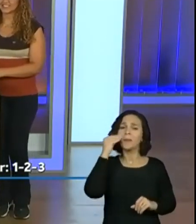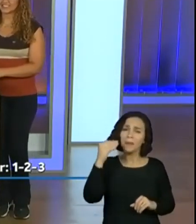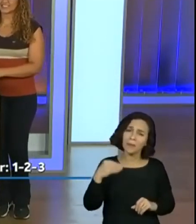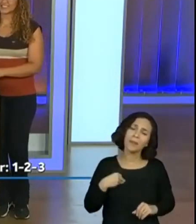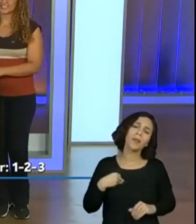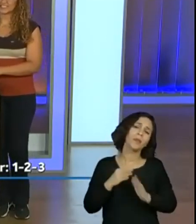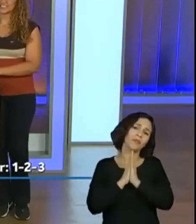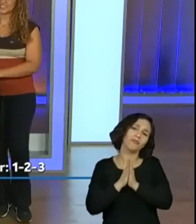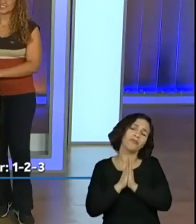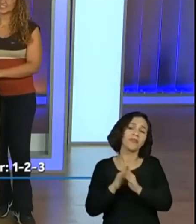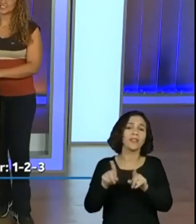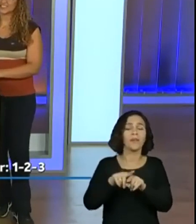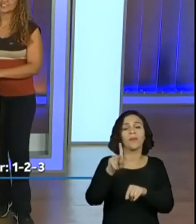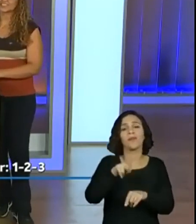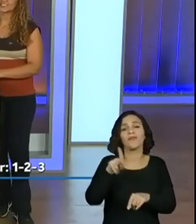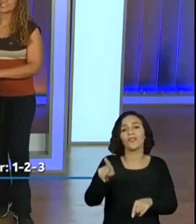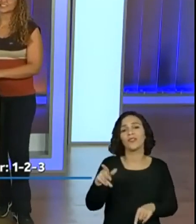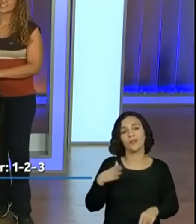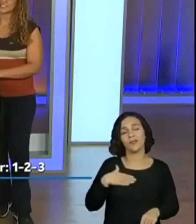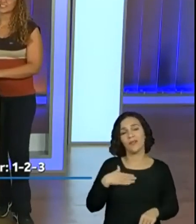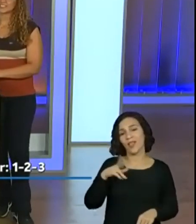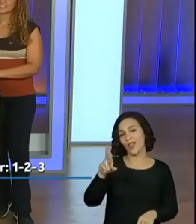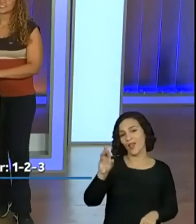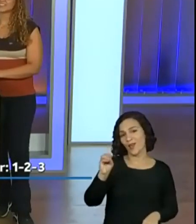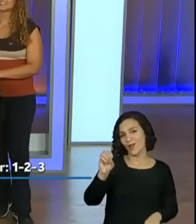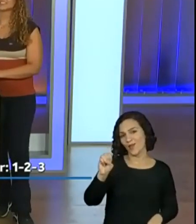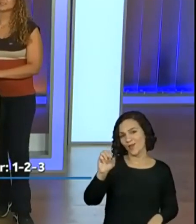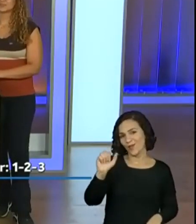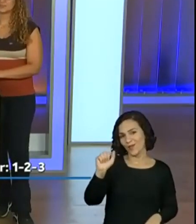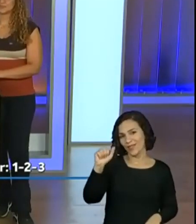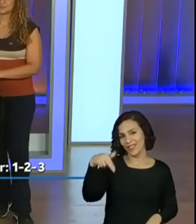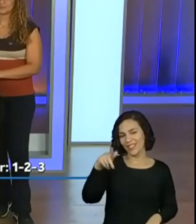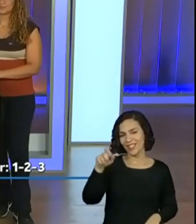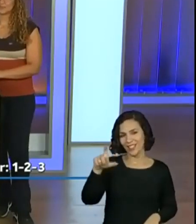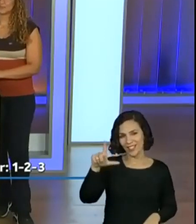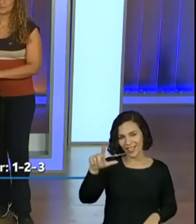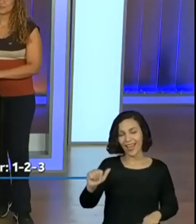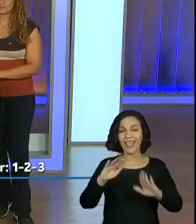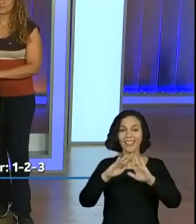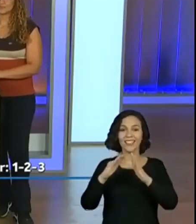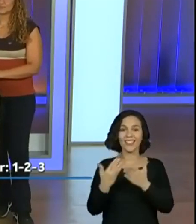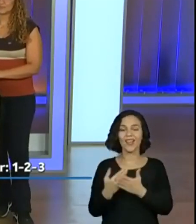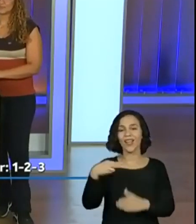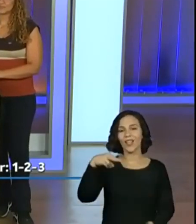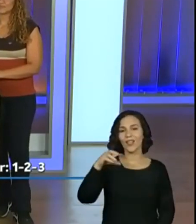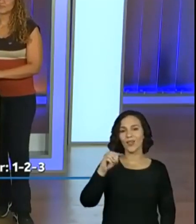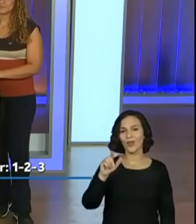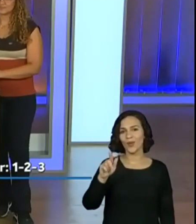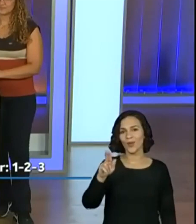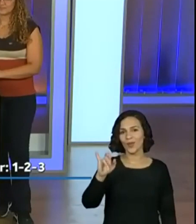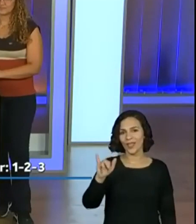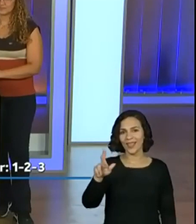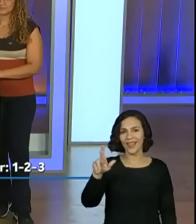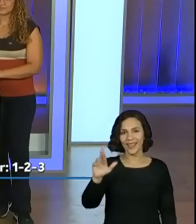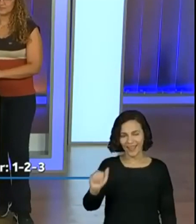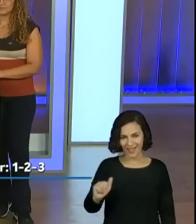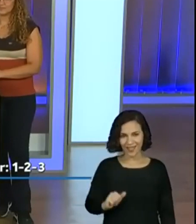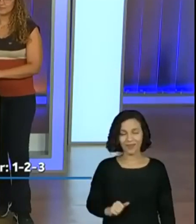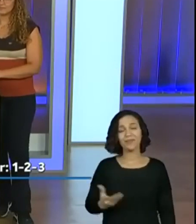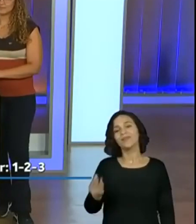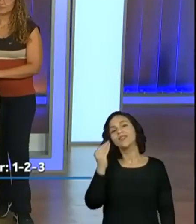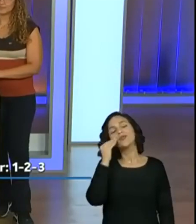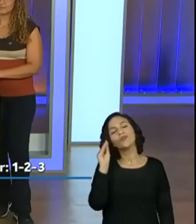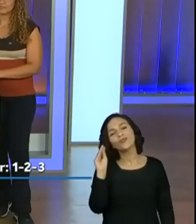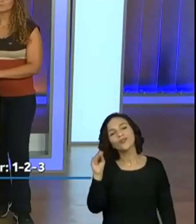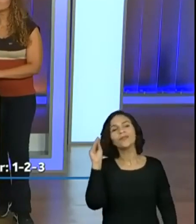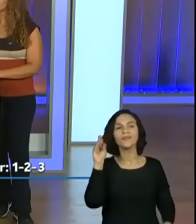beijo para minha professora lá de Pirituba, a professora Rosângela, muito obrigada, da Escola Nogueira. O Diego pediu que a gente mandasse, por favor, e um beijinho